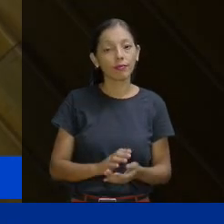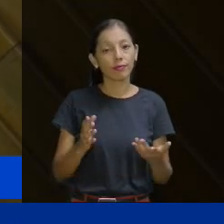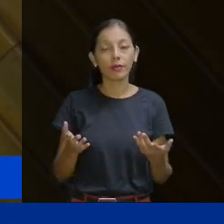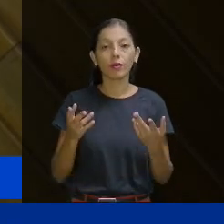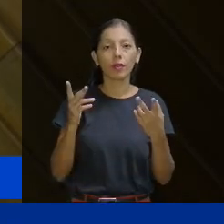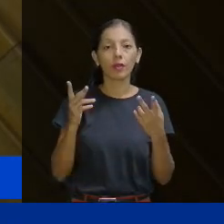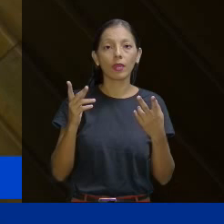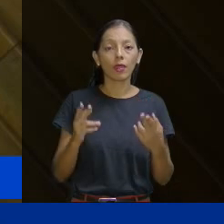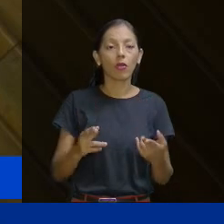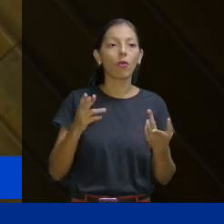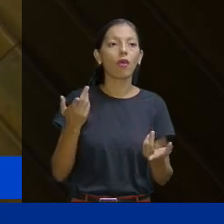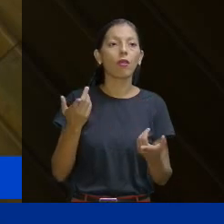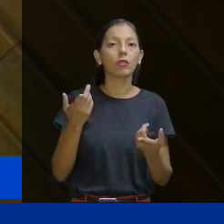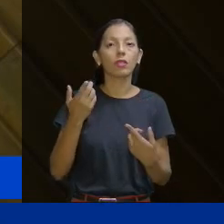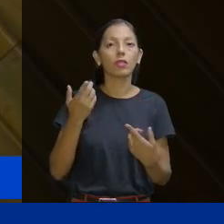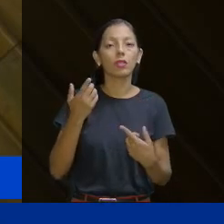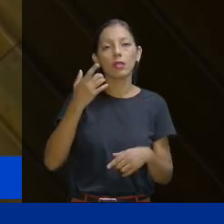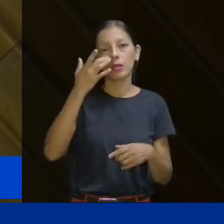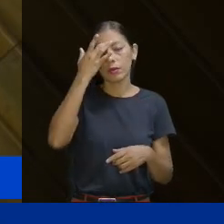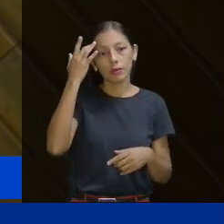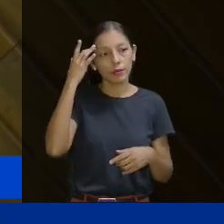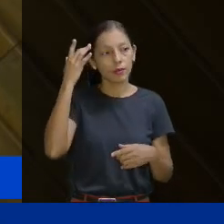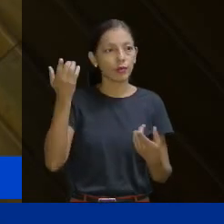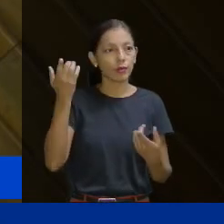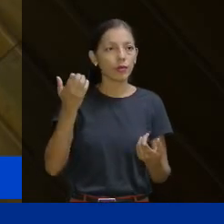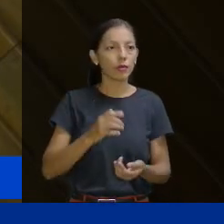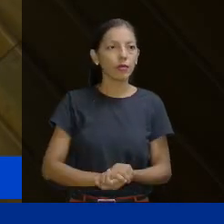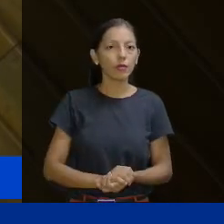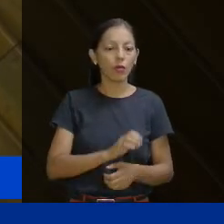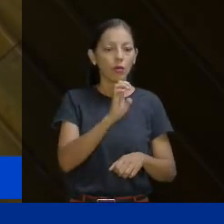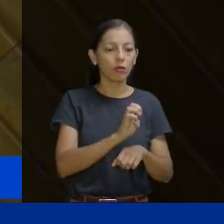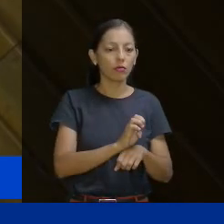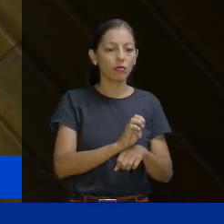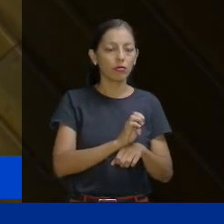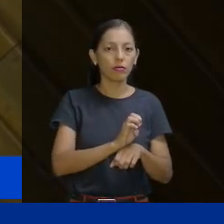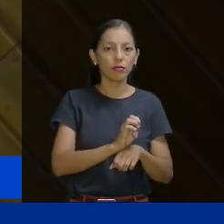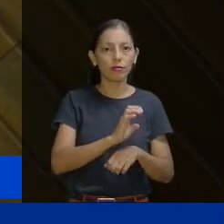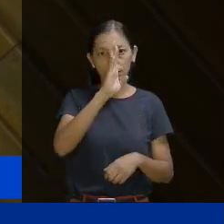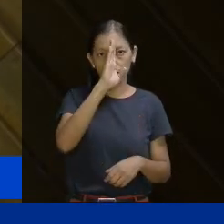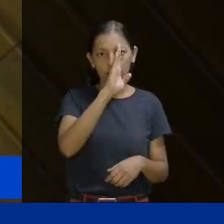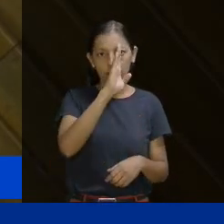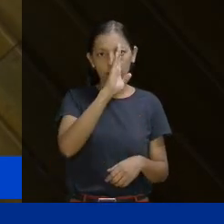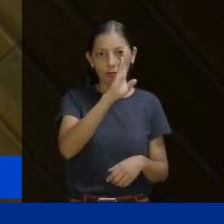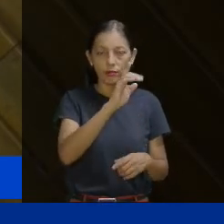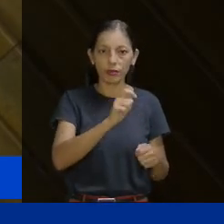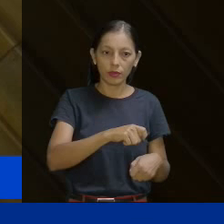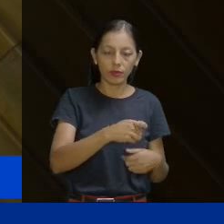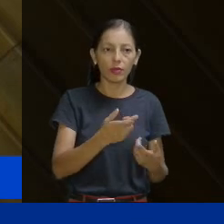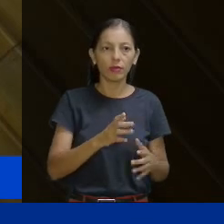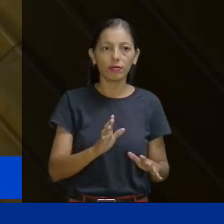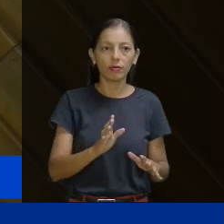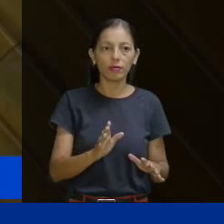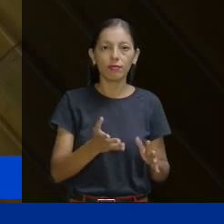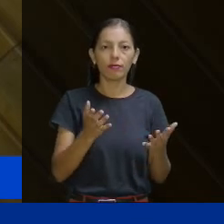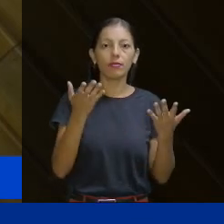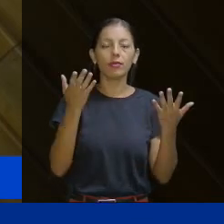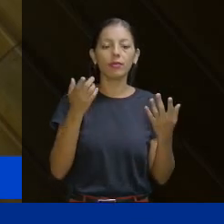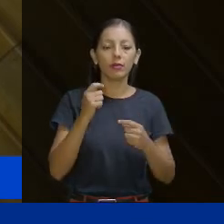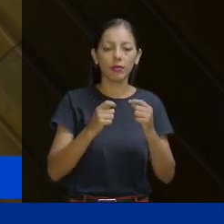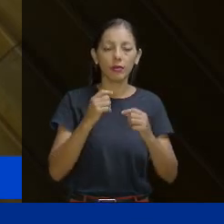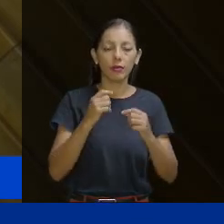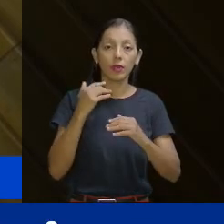alguém que está em Brasília coordenando o processo. Porque o sucesso, ele